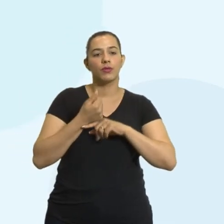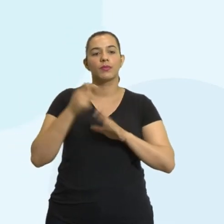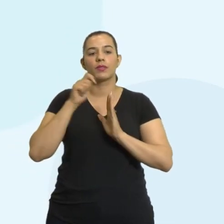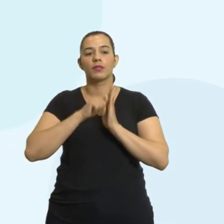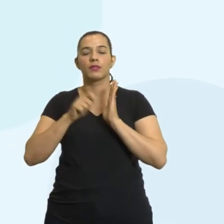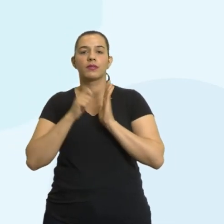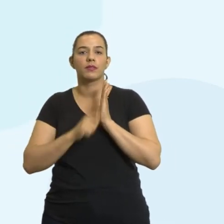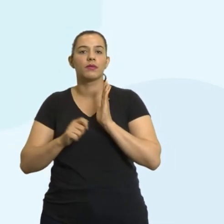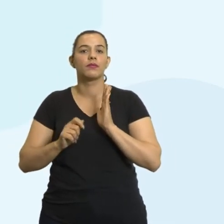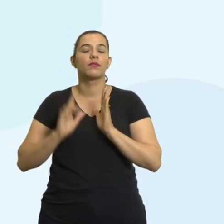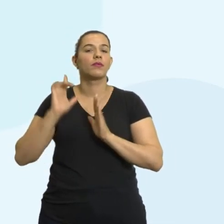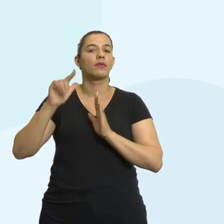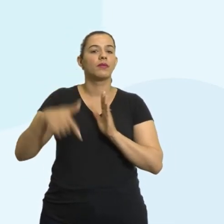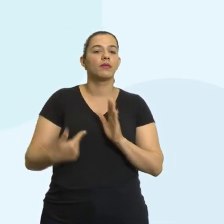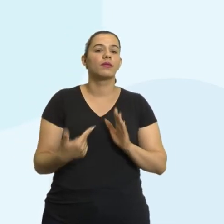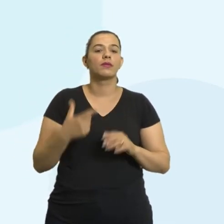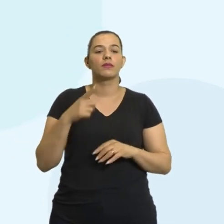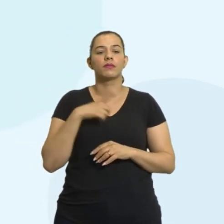além